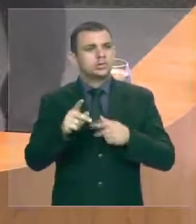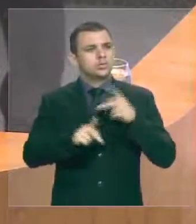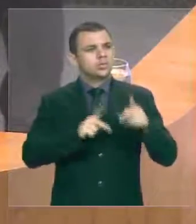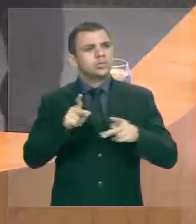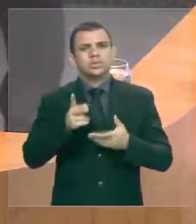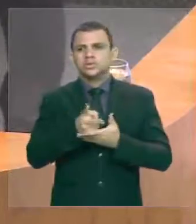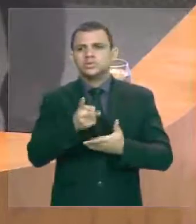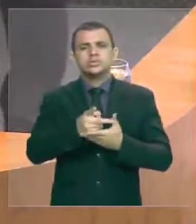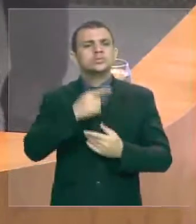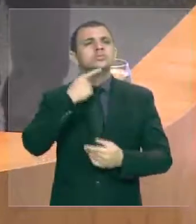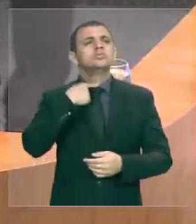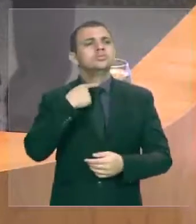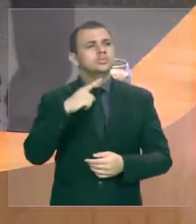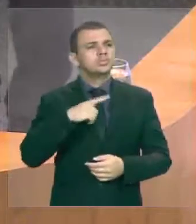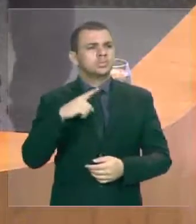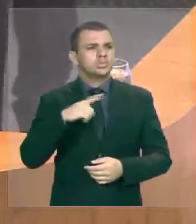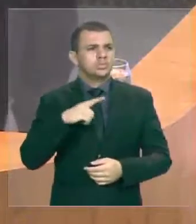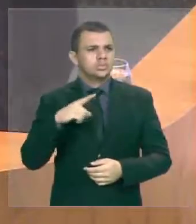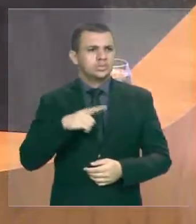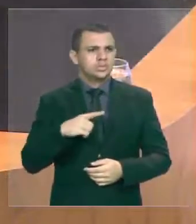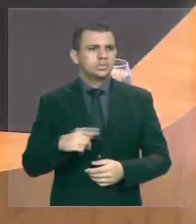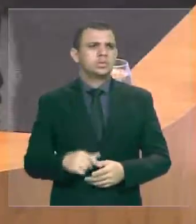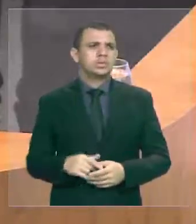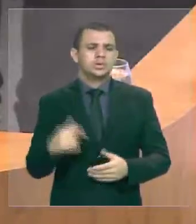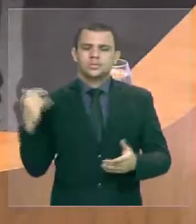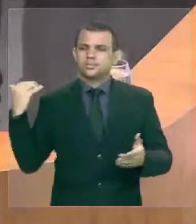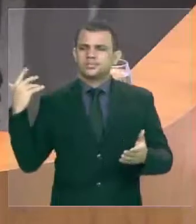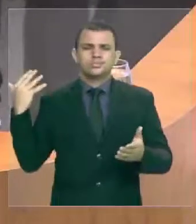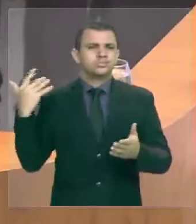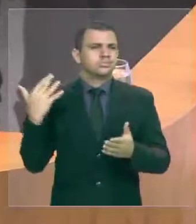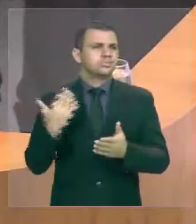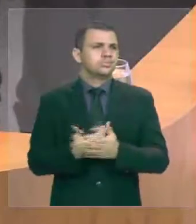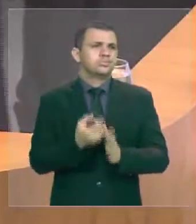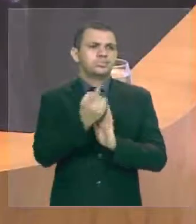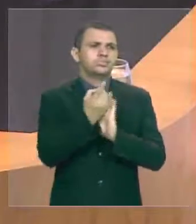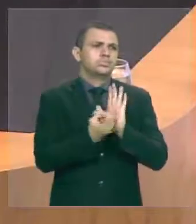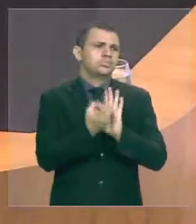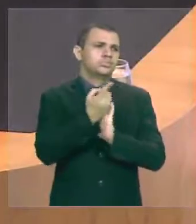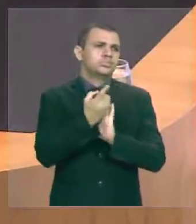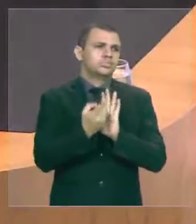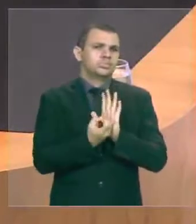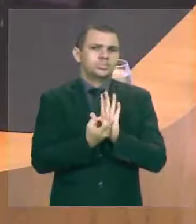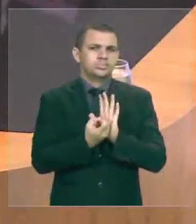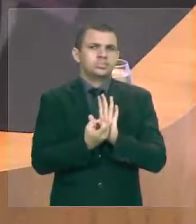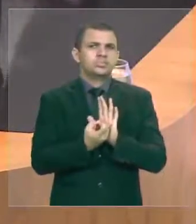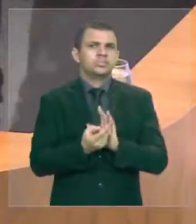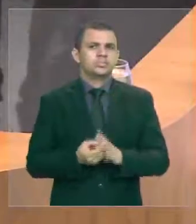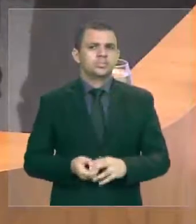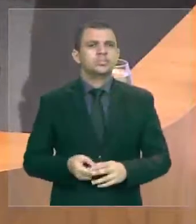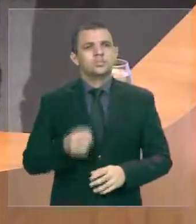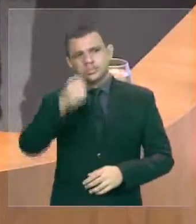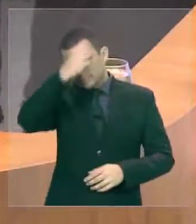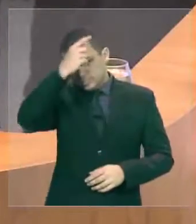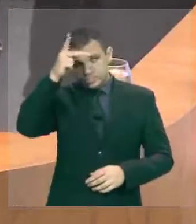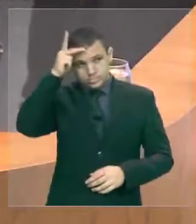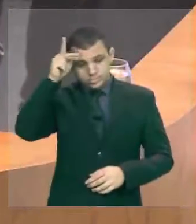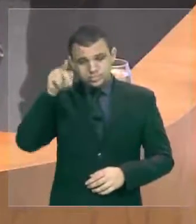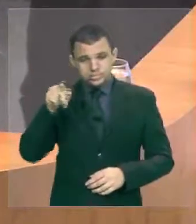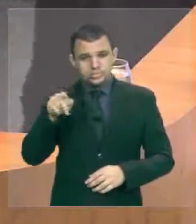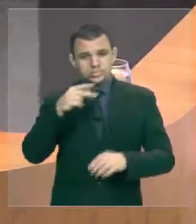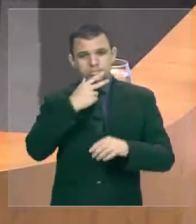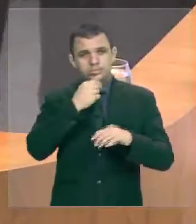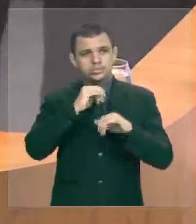ao longo de décadas, disse o prefeito Edivaldo